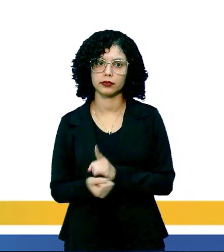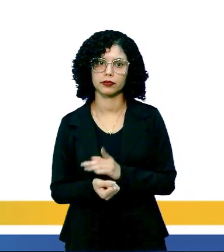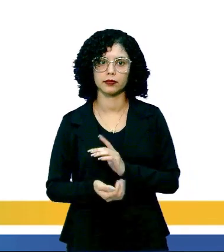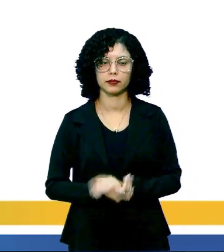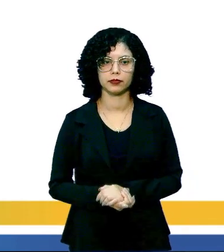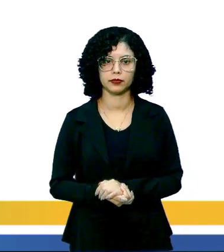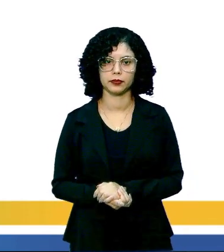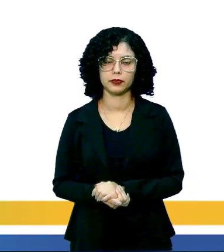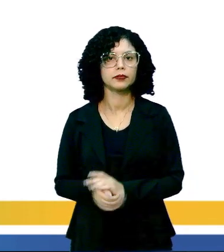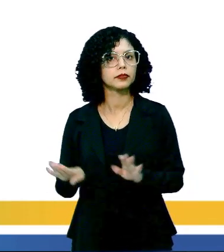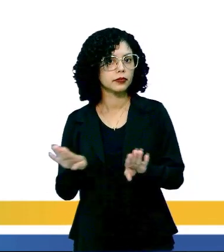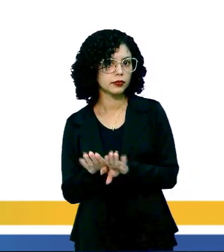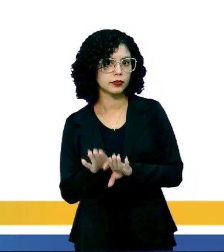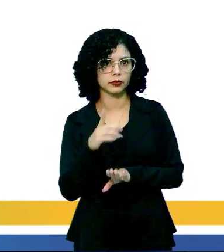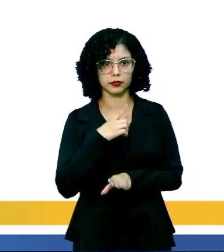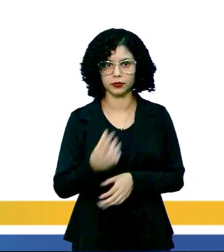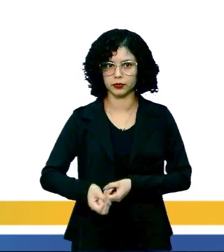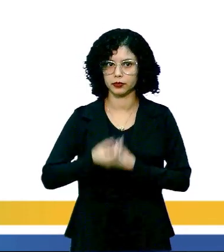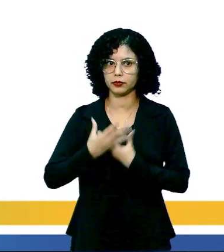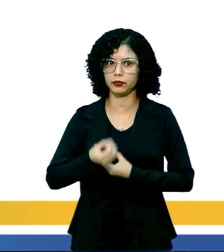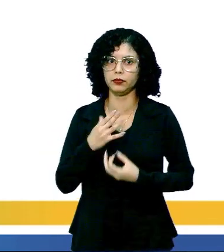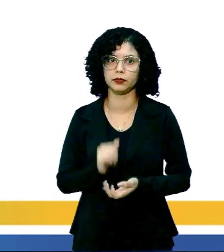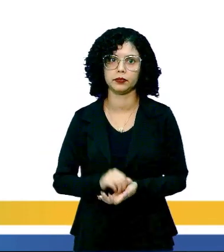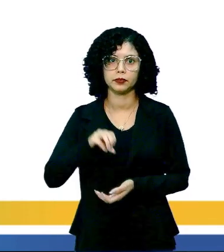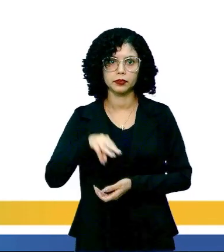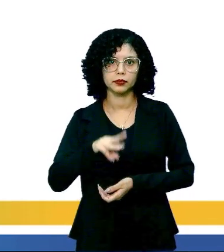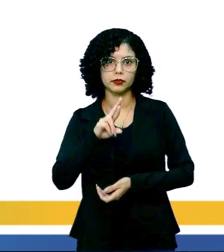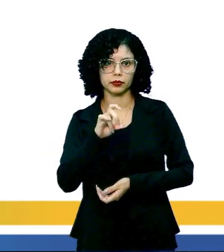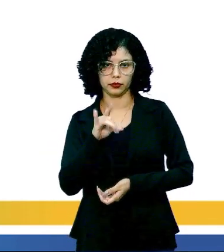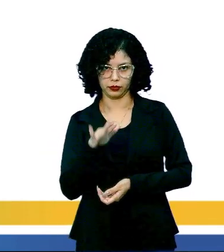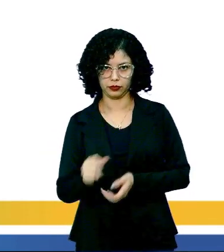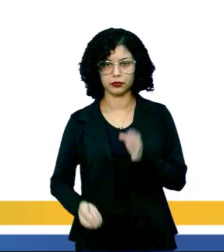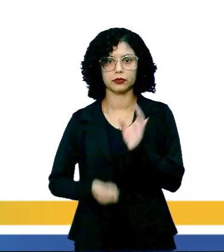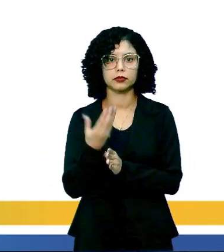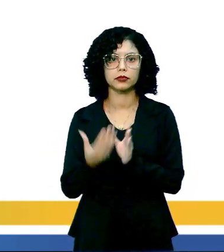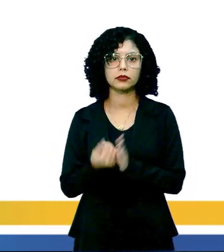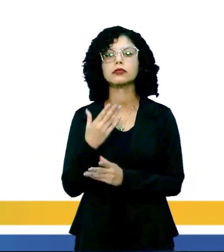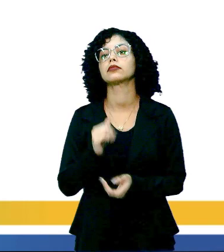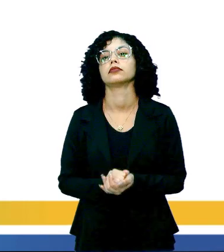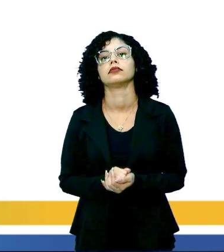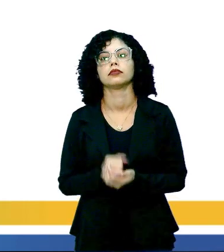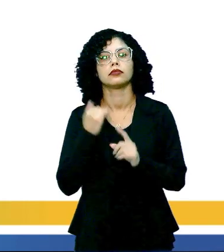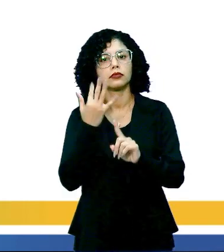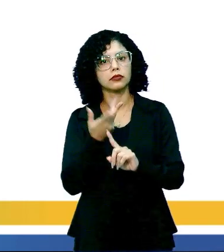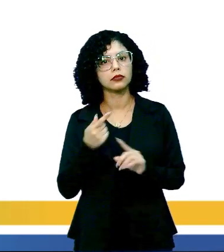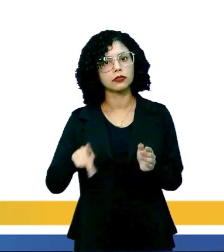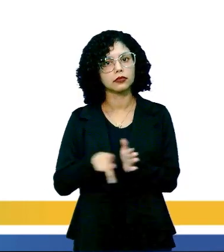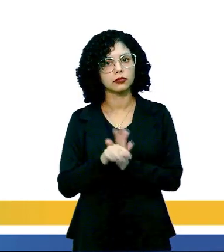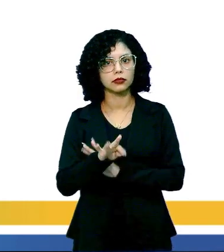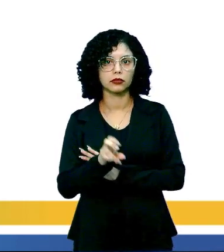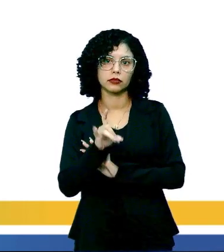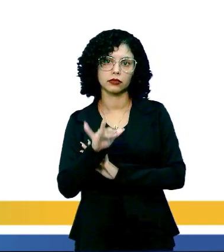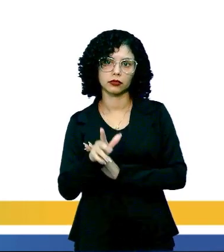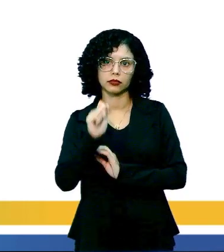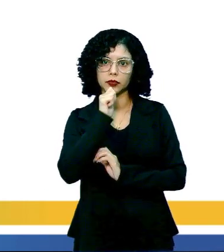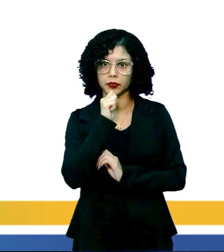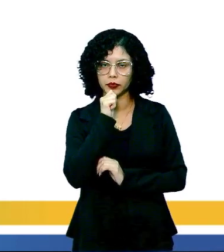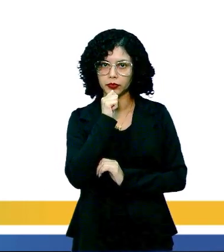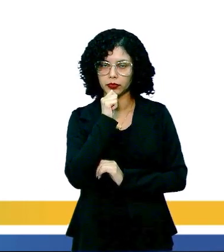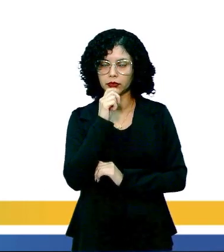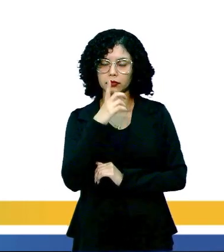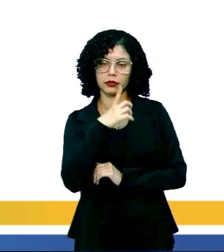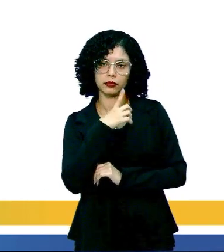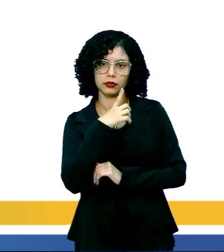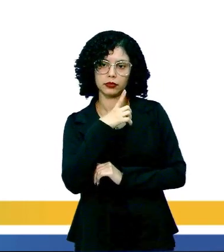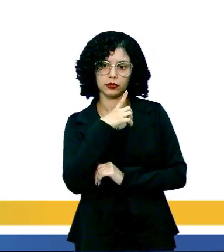social, tá? E aí a gente tem a poesia marginal, que também é produzida artesanalmente, quer dizer, a